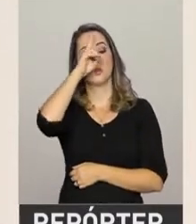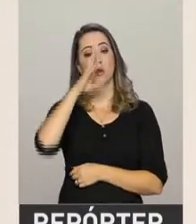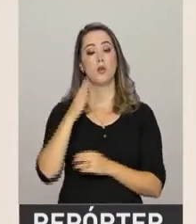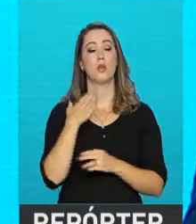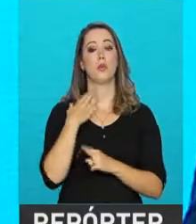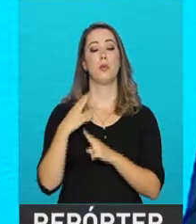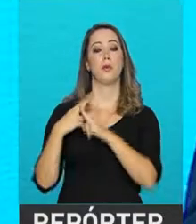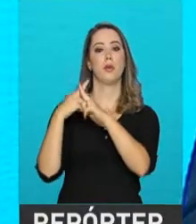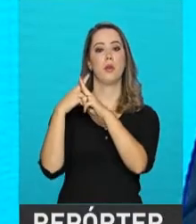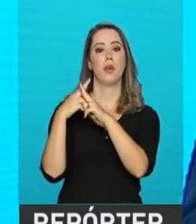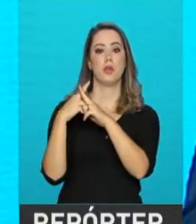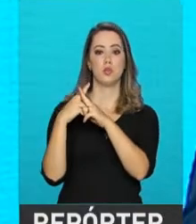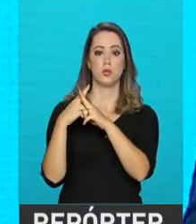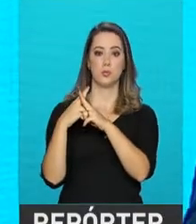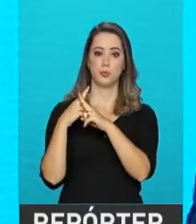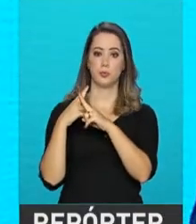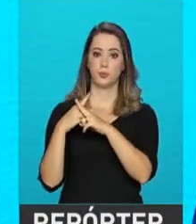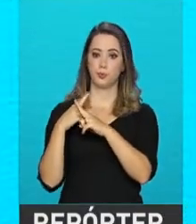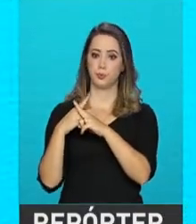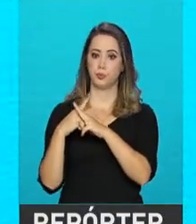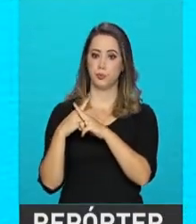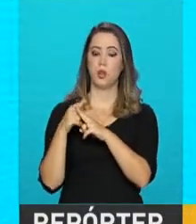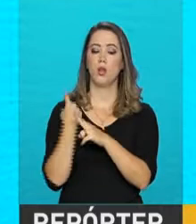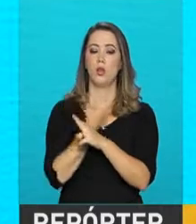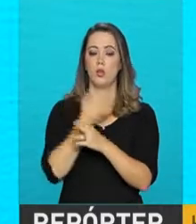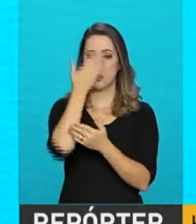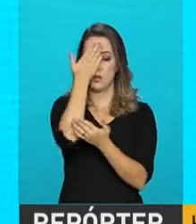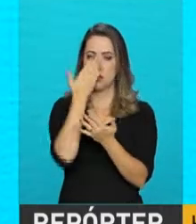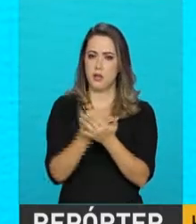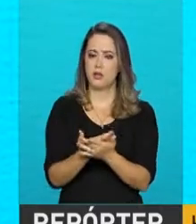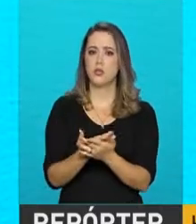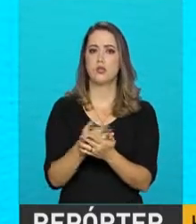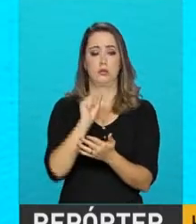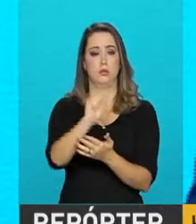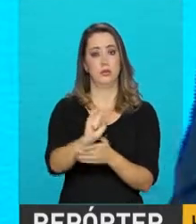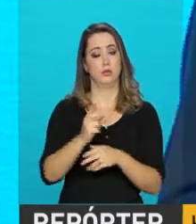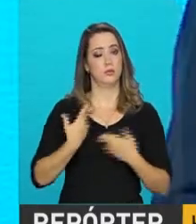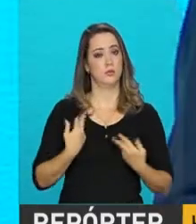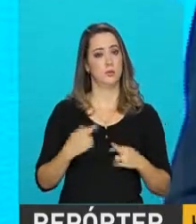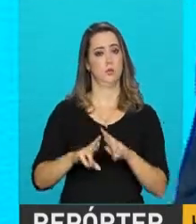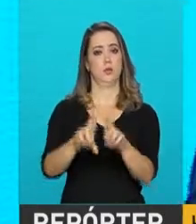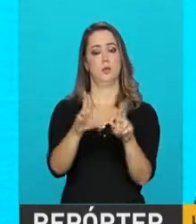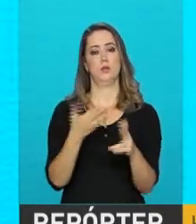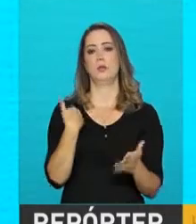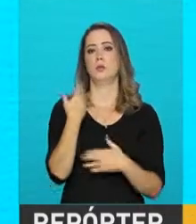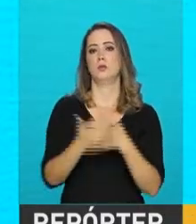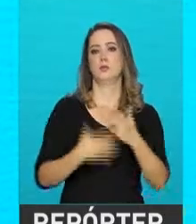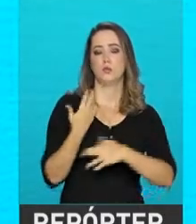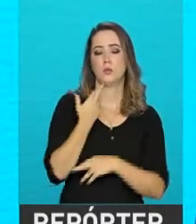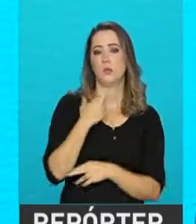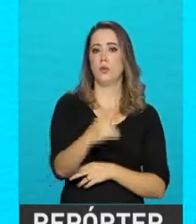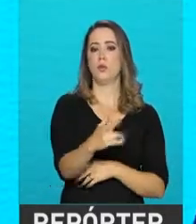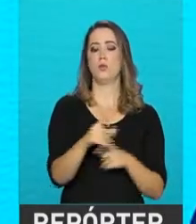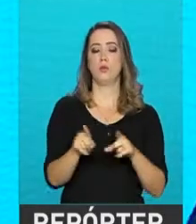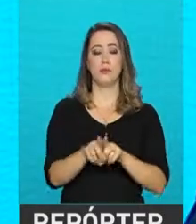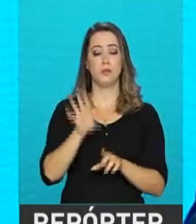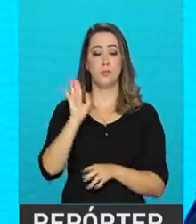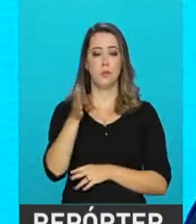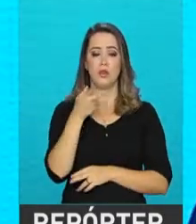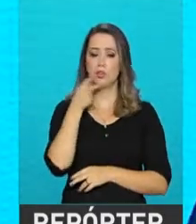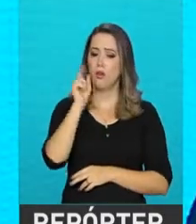caixa estamos confiantes estamos aguardando aí a divulgação do resultado mas já